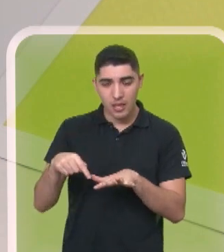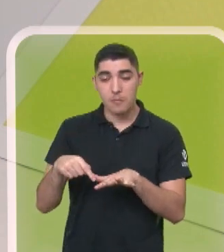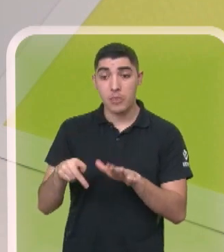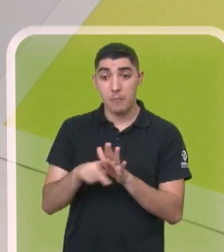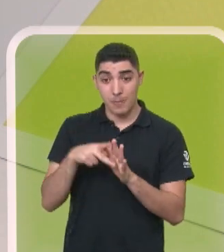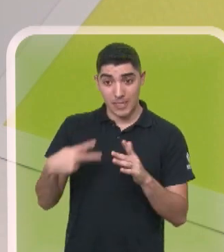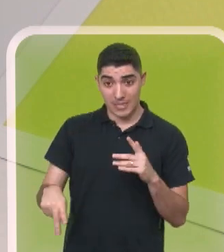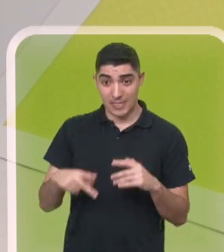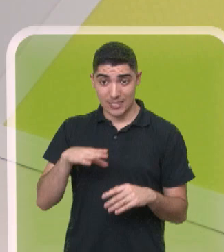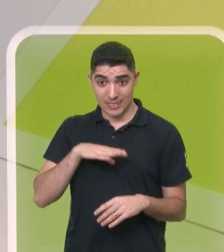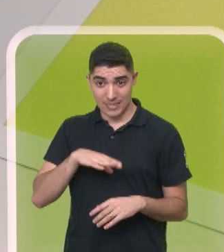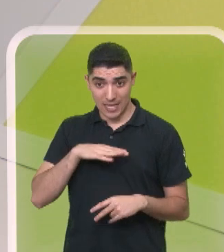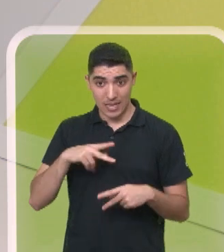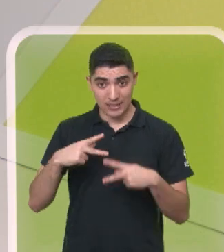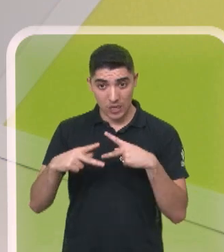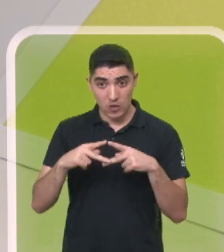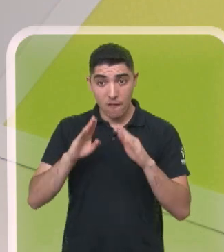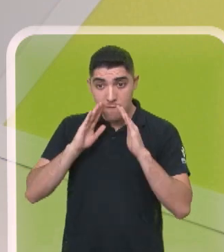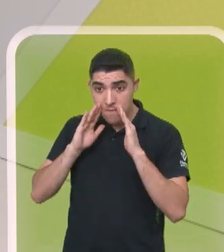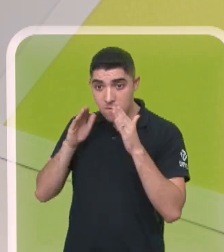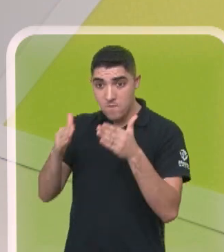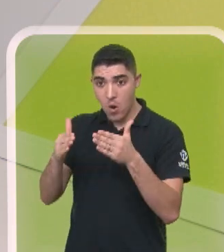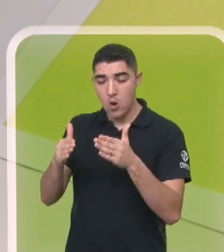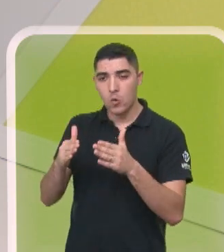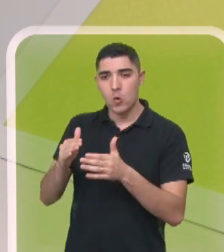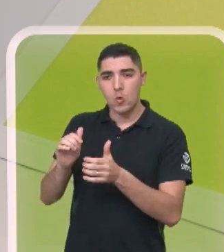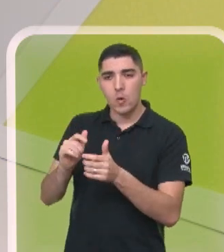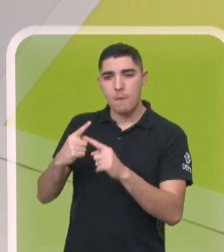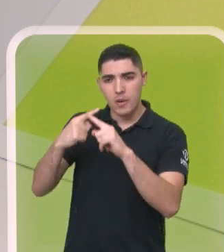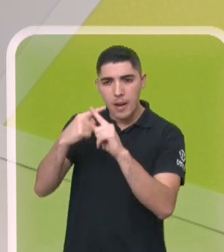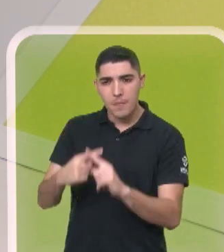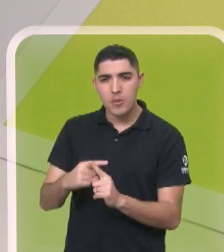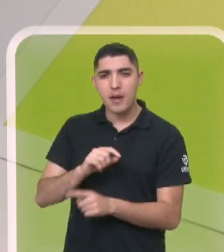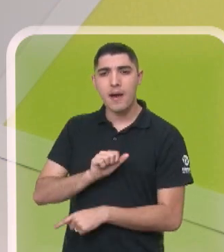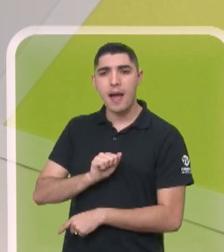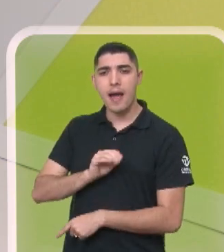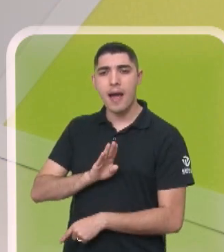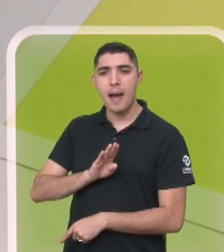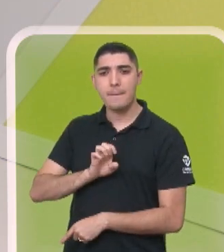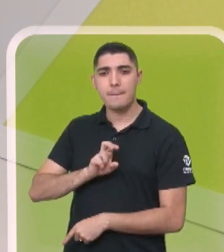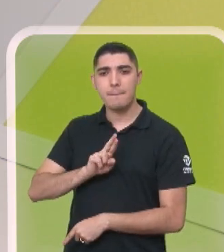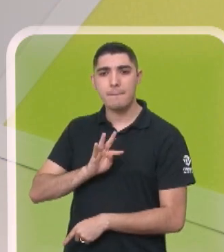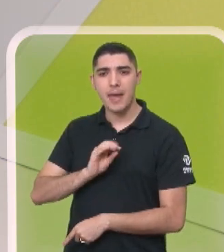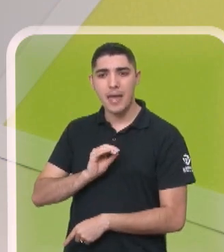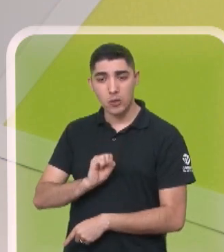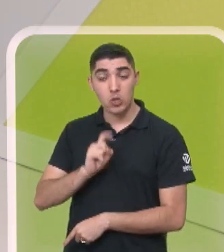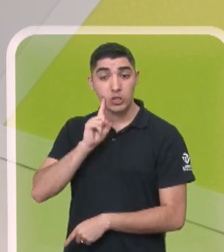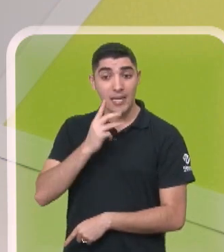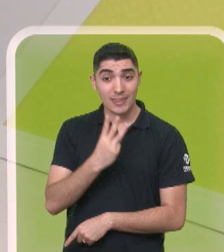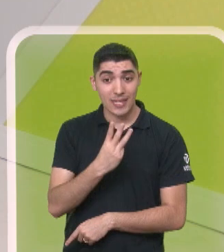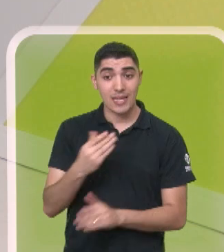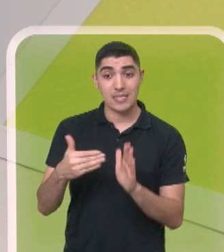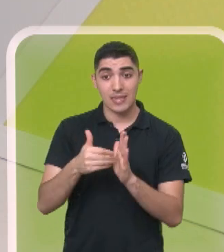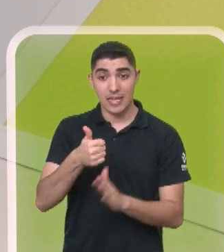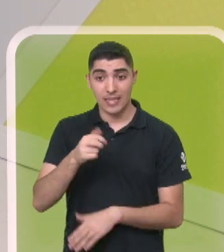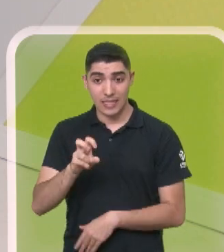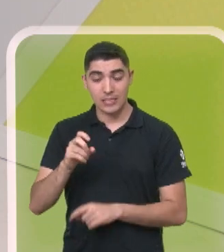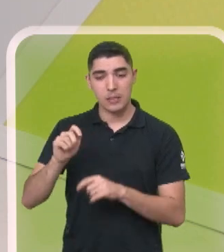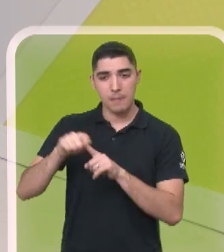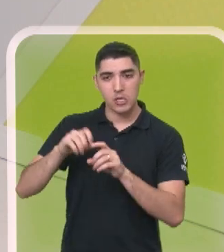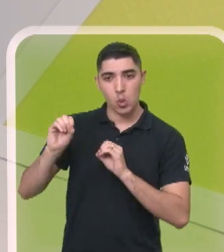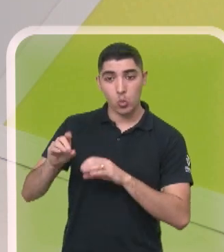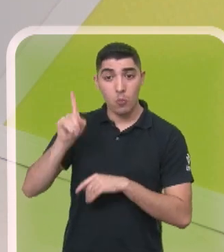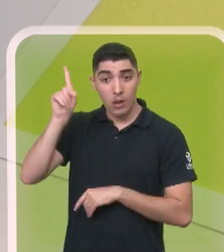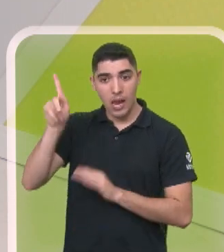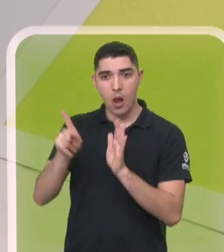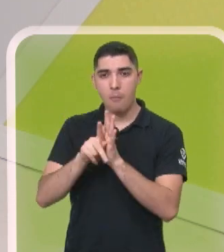de São José dos Campos agora foca nos jogos abertos, que vai acontecer entre os dias 3 e 15 de outubro, lá em São Sebastião. São José